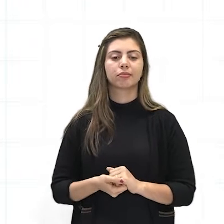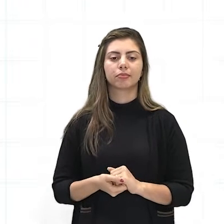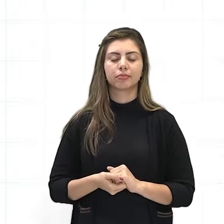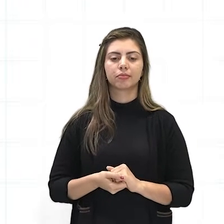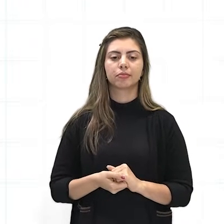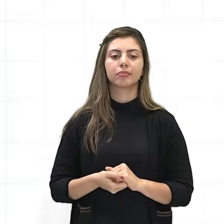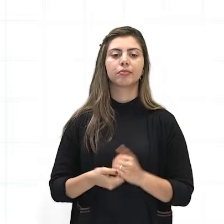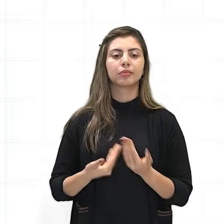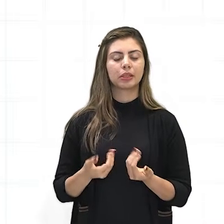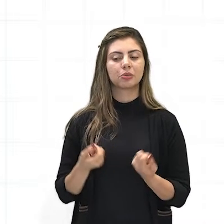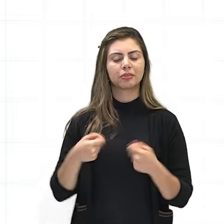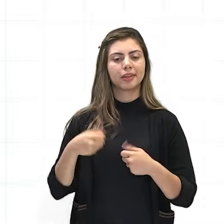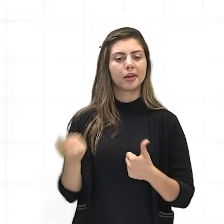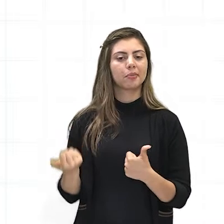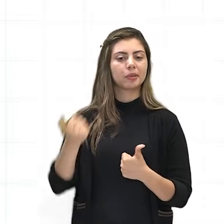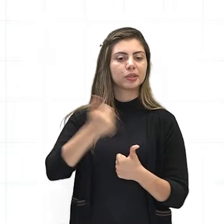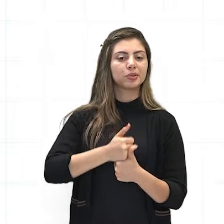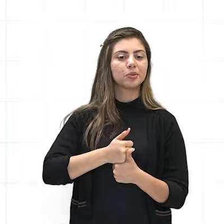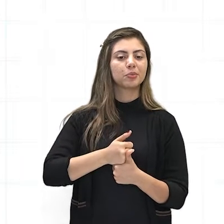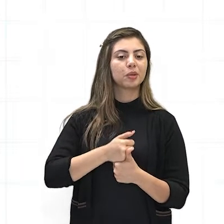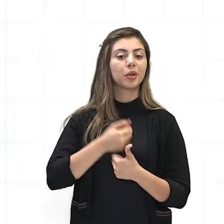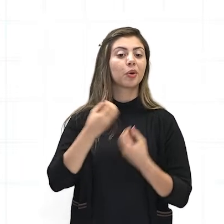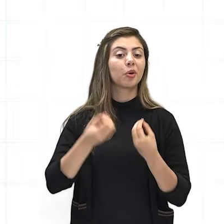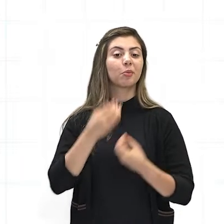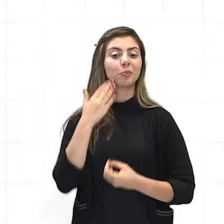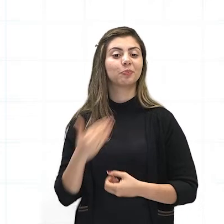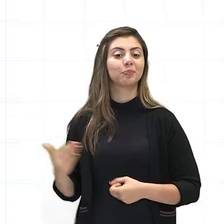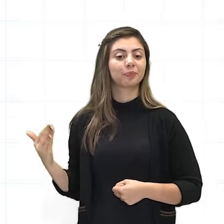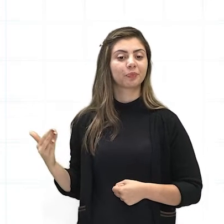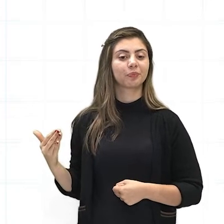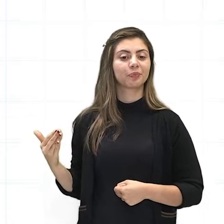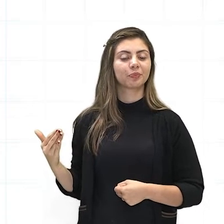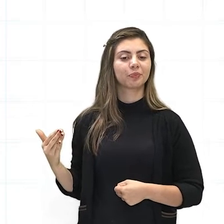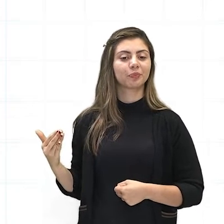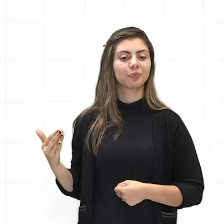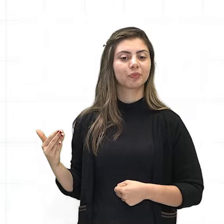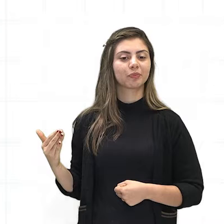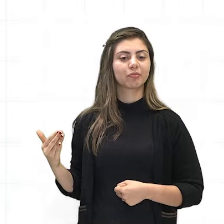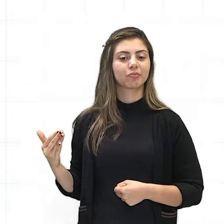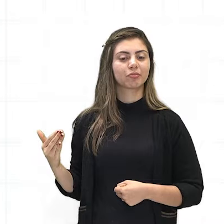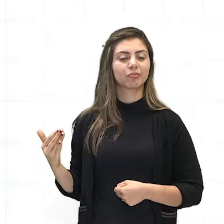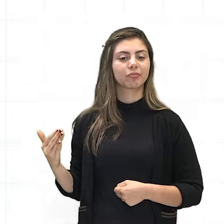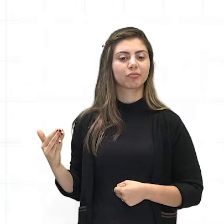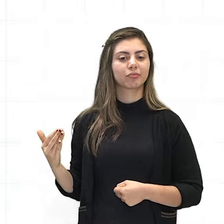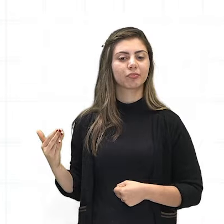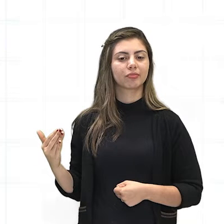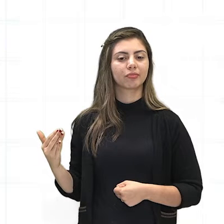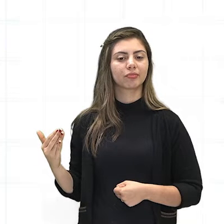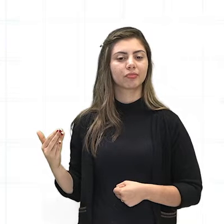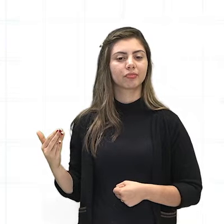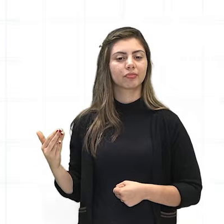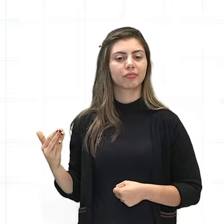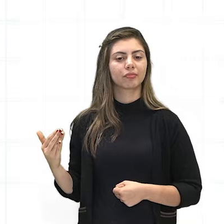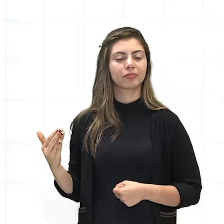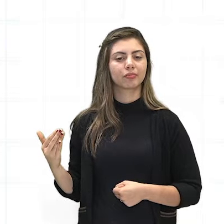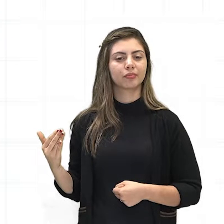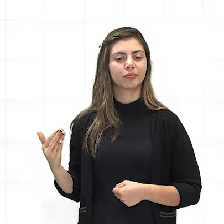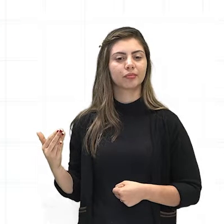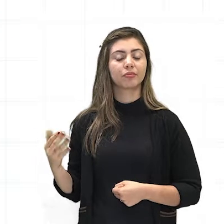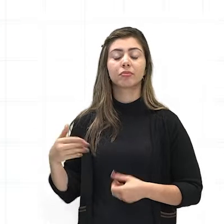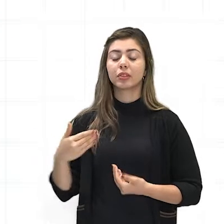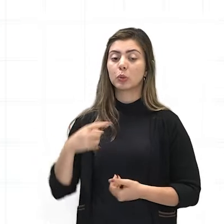posso substituir por, olha só, could we check out that new restaurant downtown?